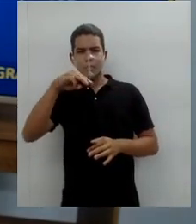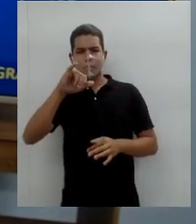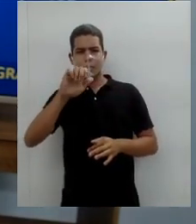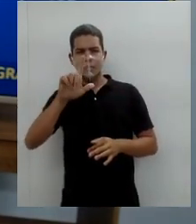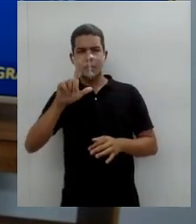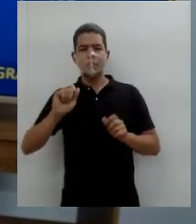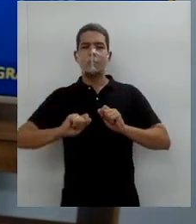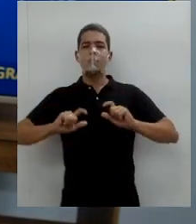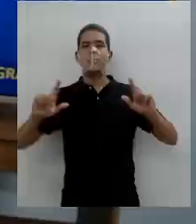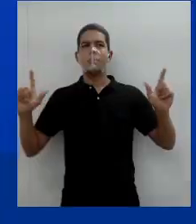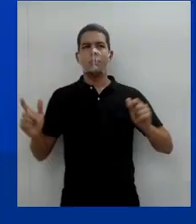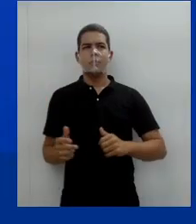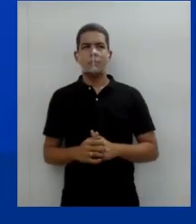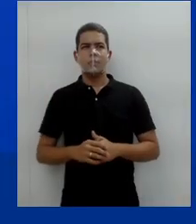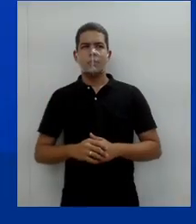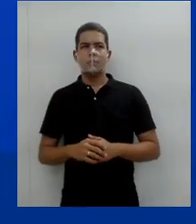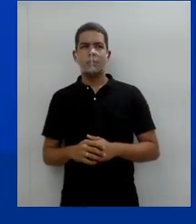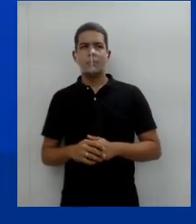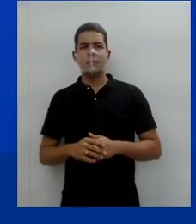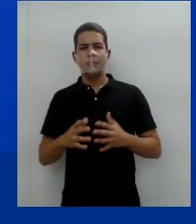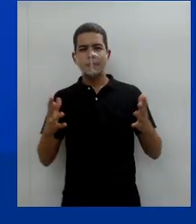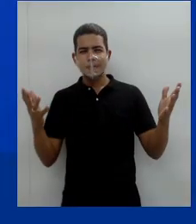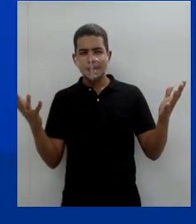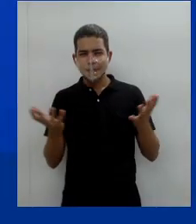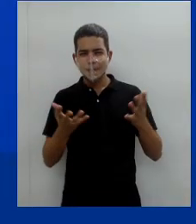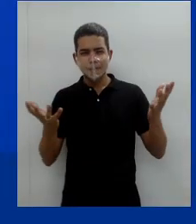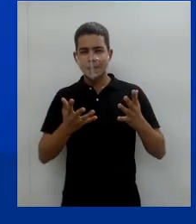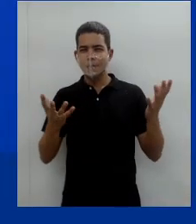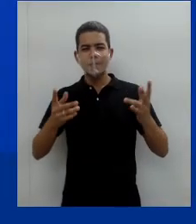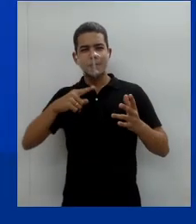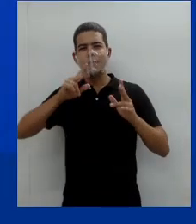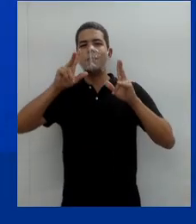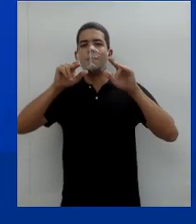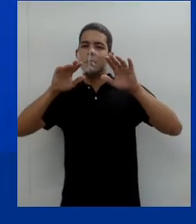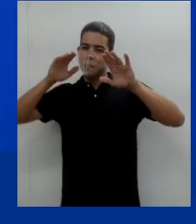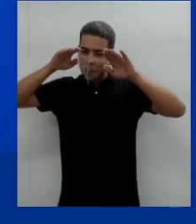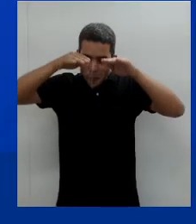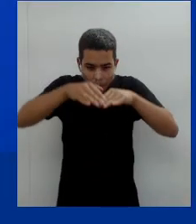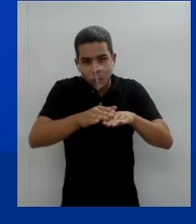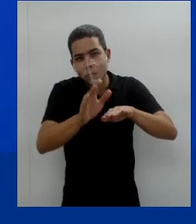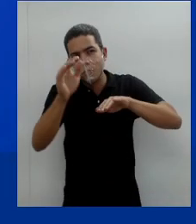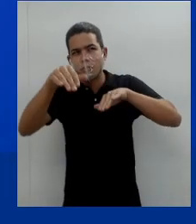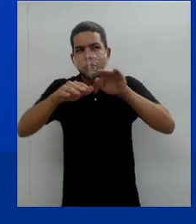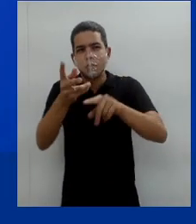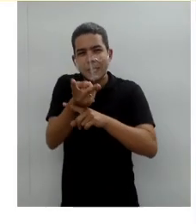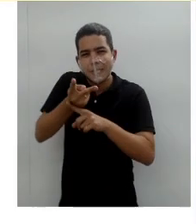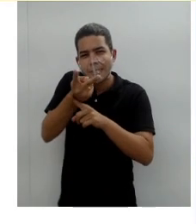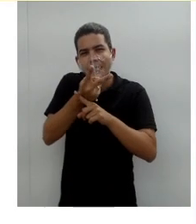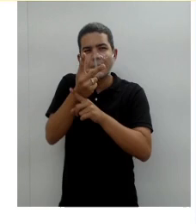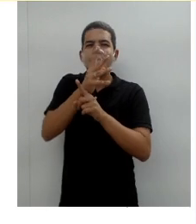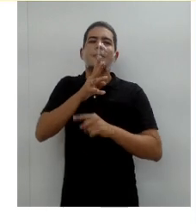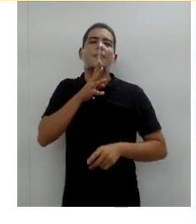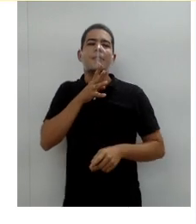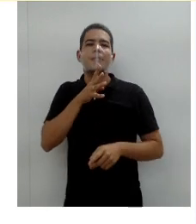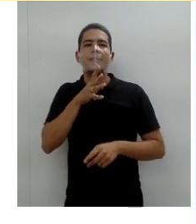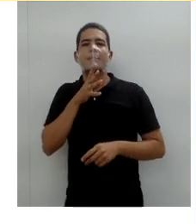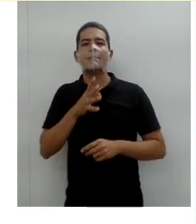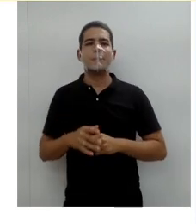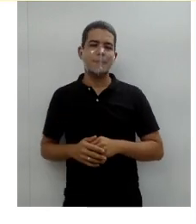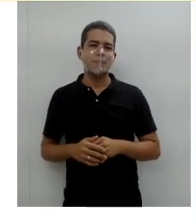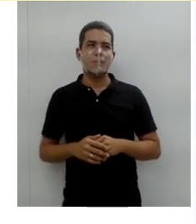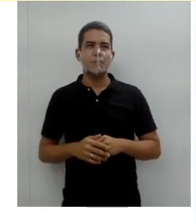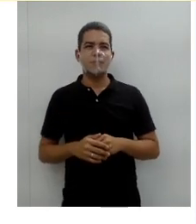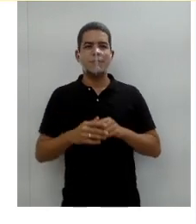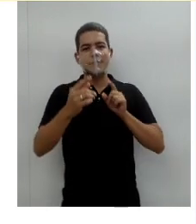Tela geral comigo, a gente agora vai mergulhar nessa busca pelo conhecimento. Você de lá